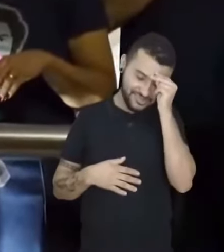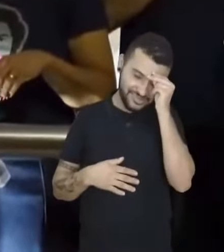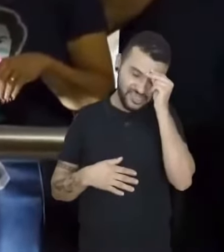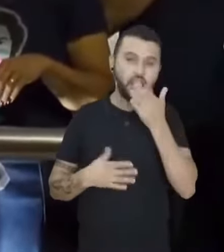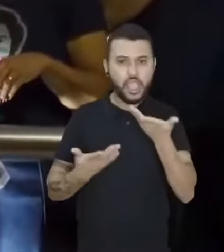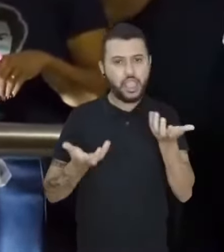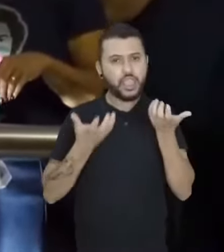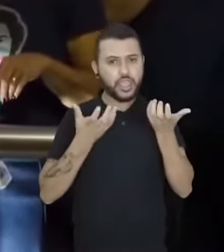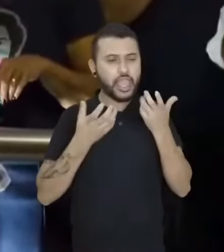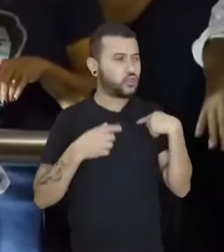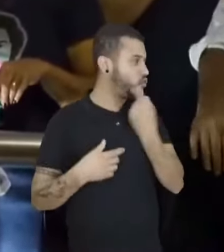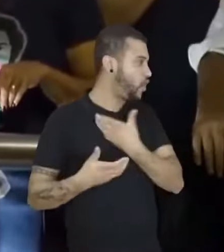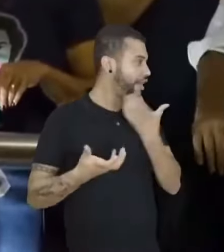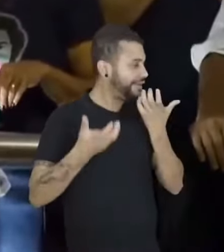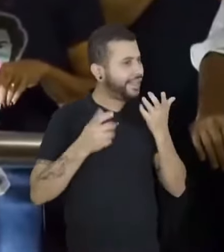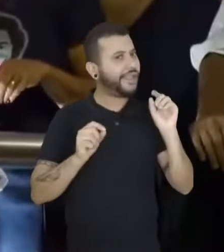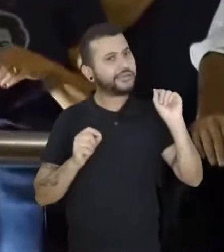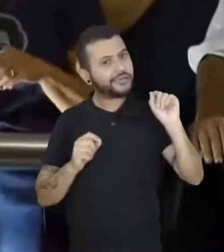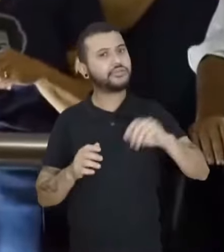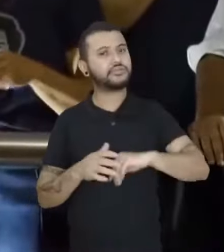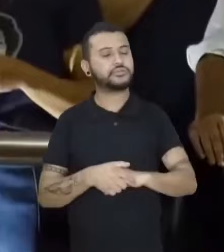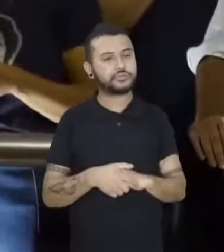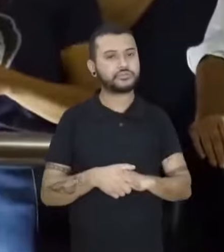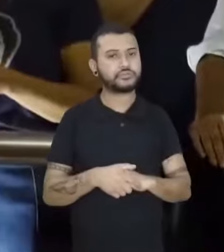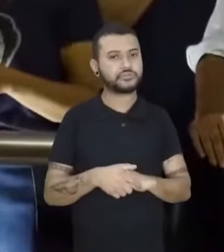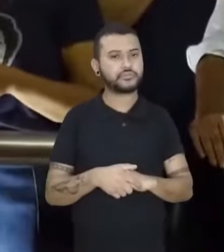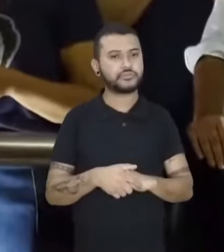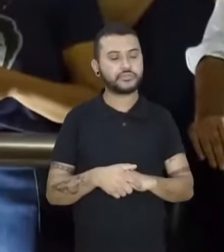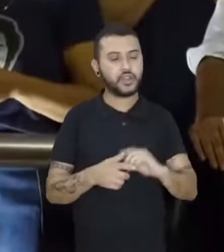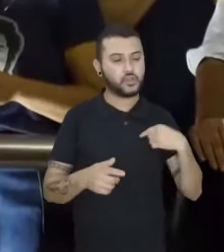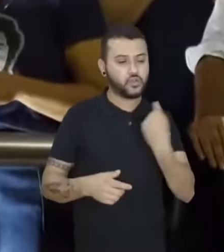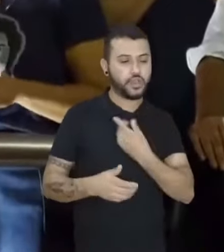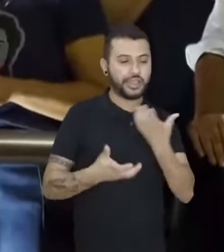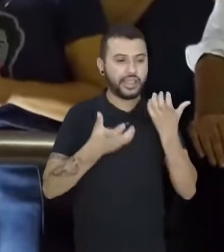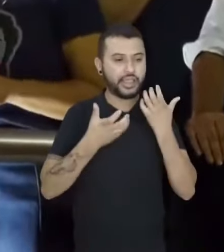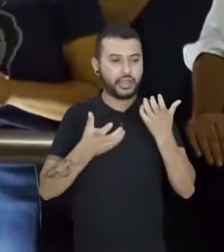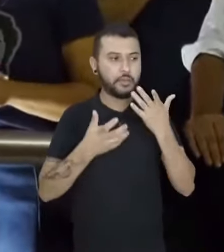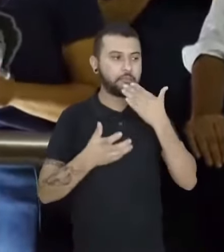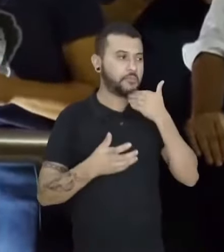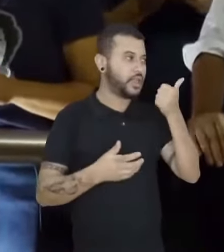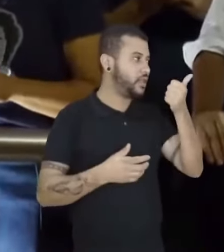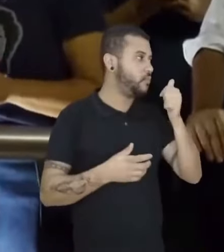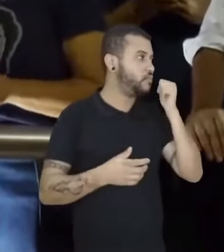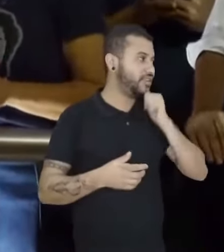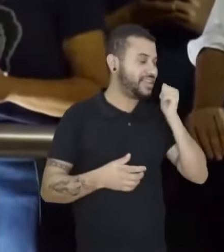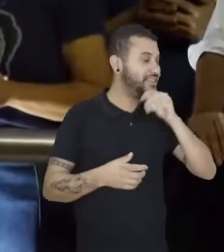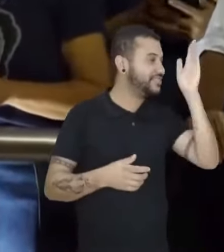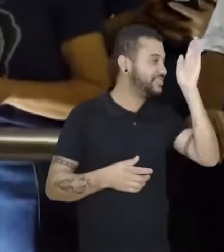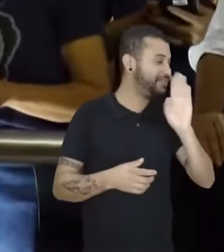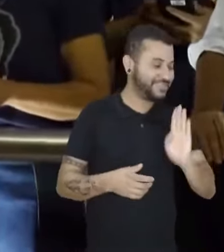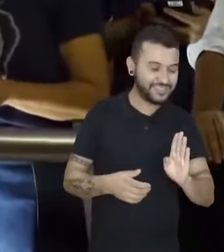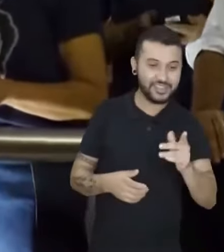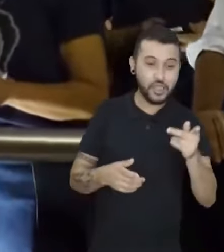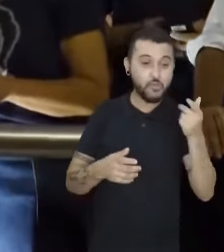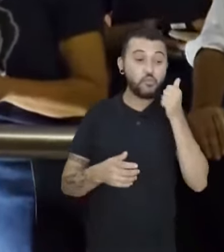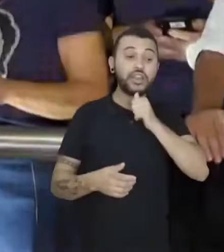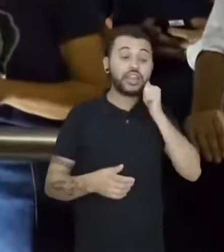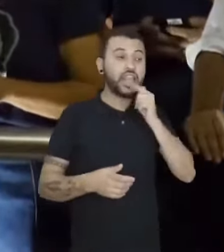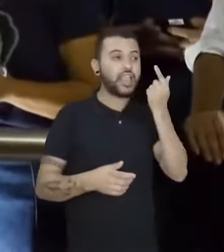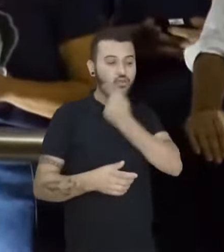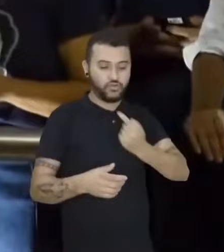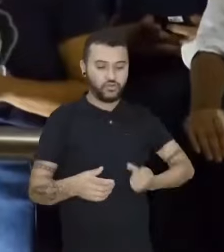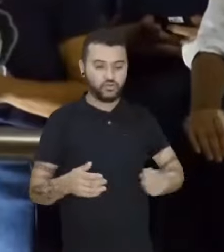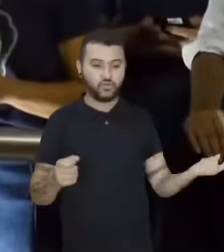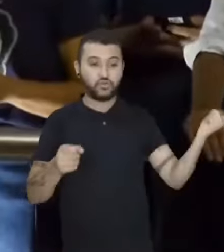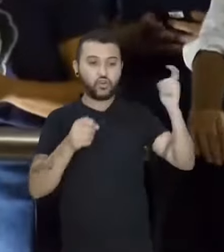É isso que nós queremos. Nós queremos que a mulher brasileira, a partir de eu voltar ao governo, nós